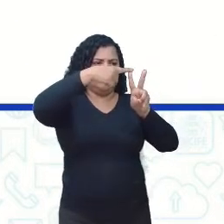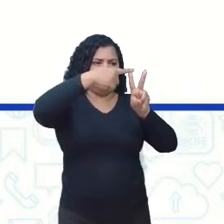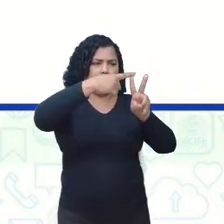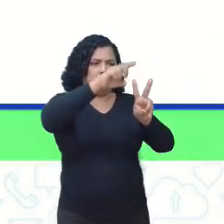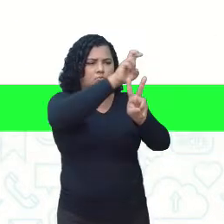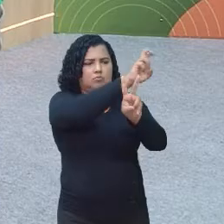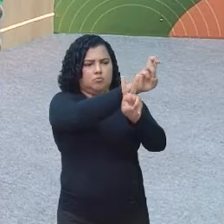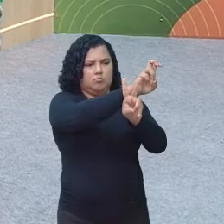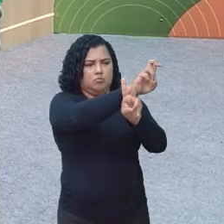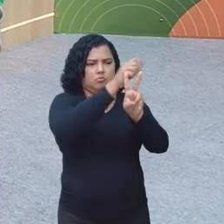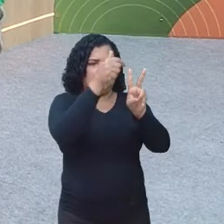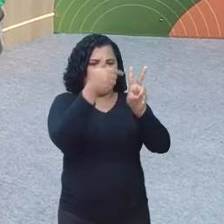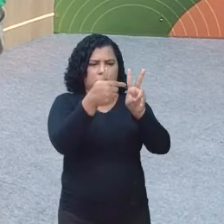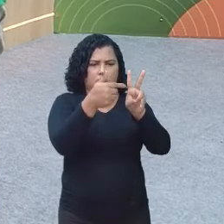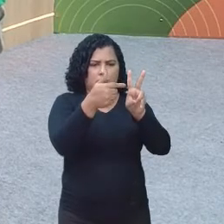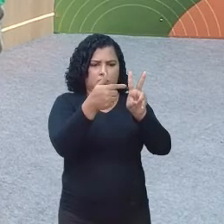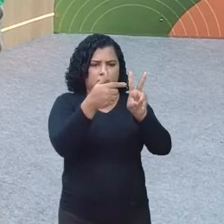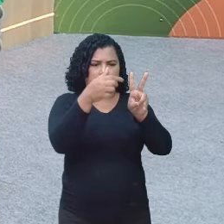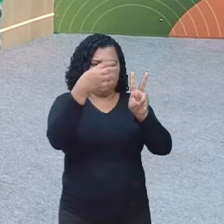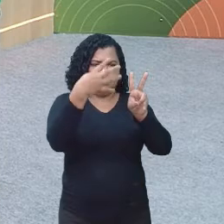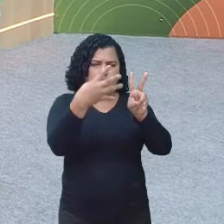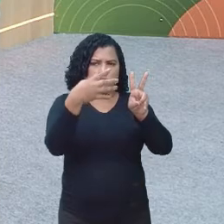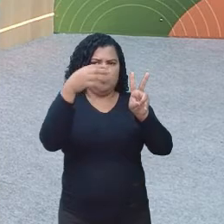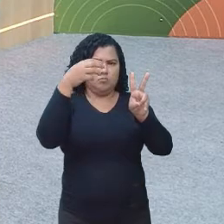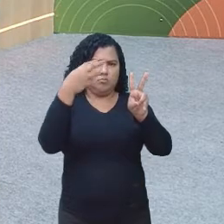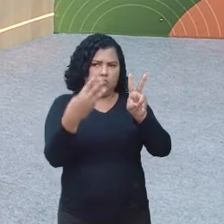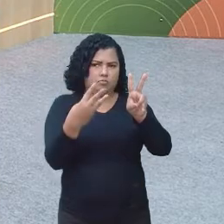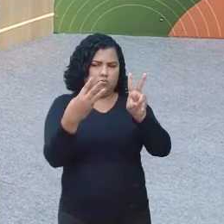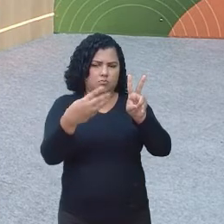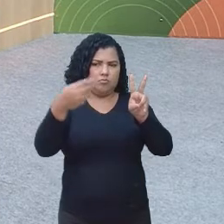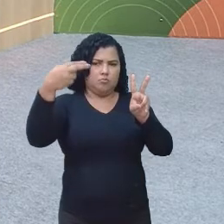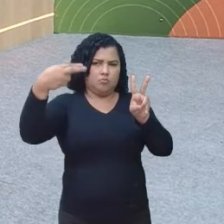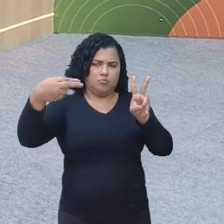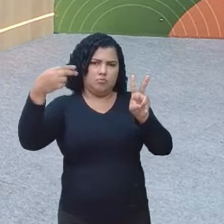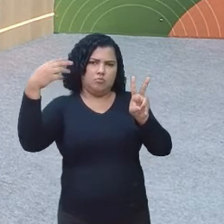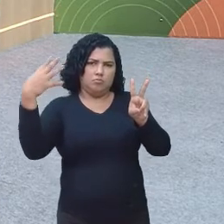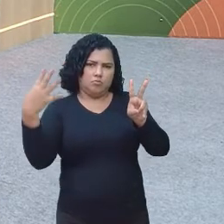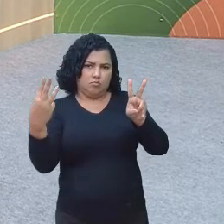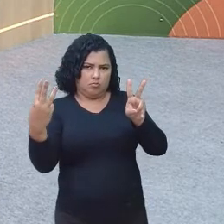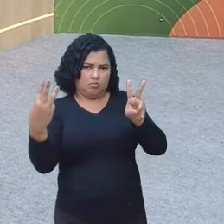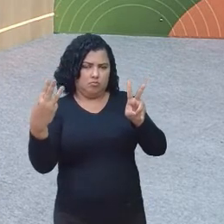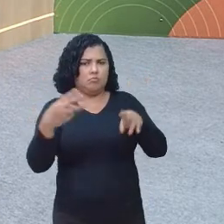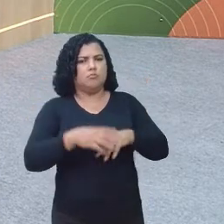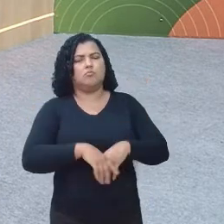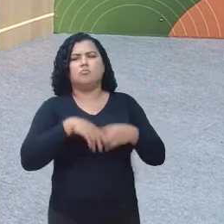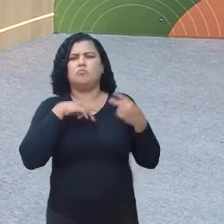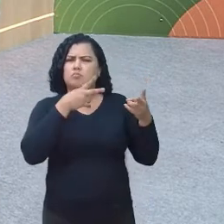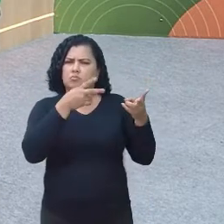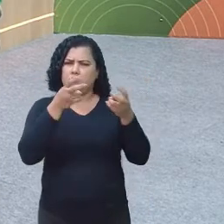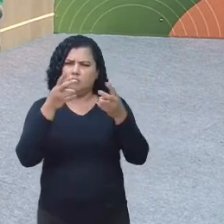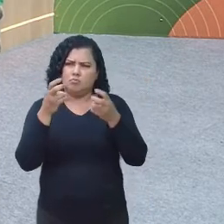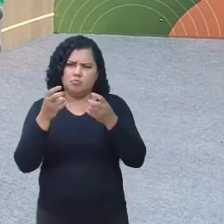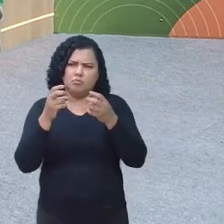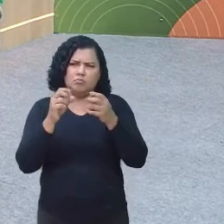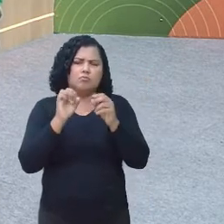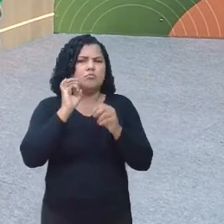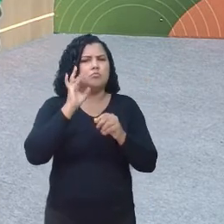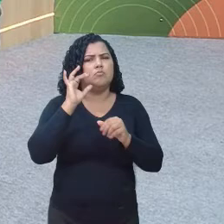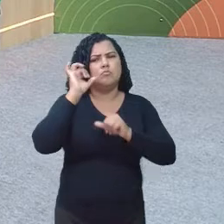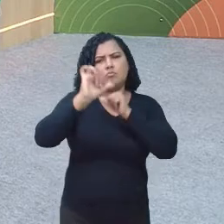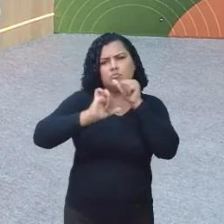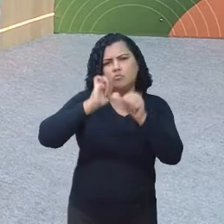virar o 5. E se eu continuar, então, perceba que o que eu estou fazendo da passagem de um para o outro